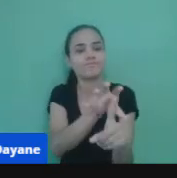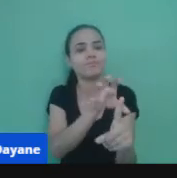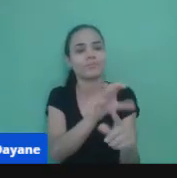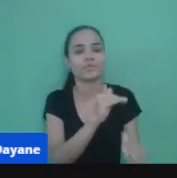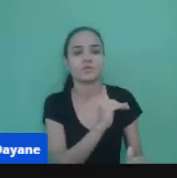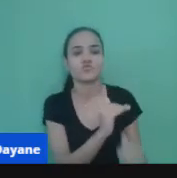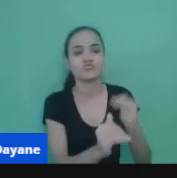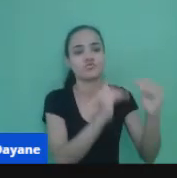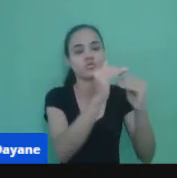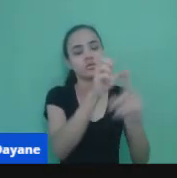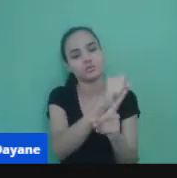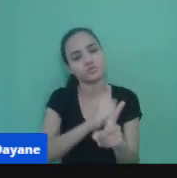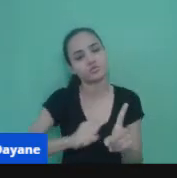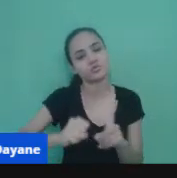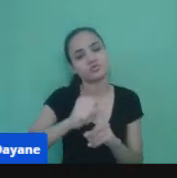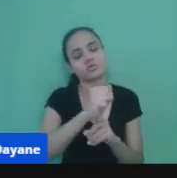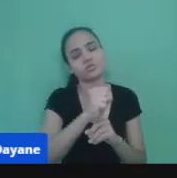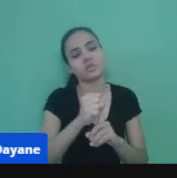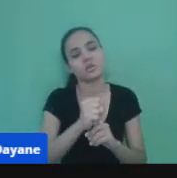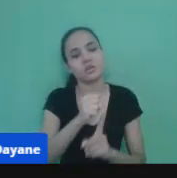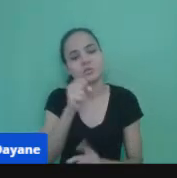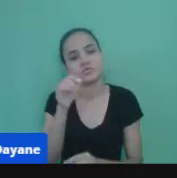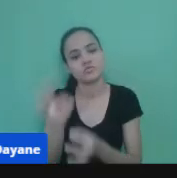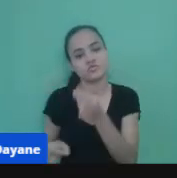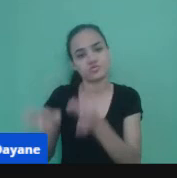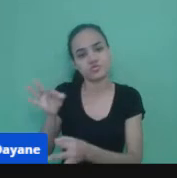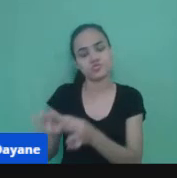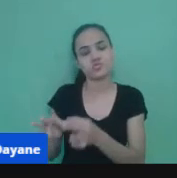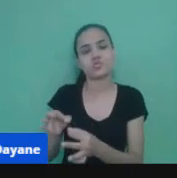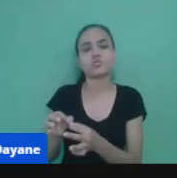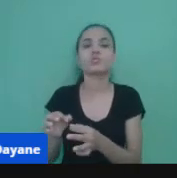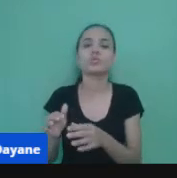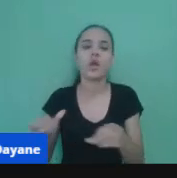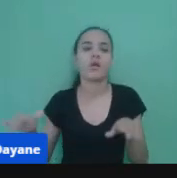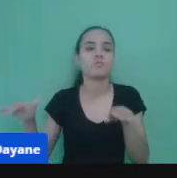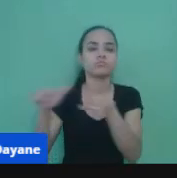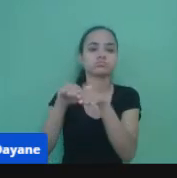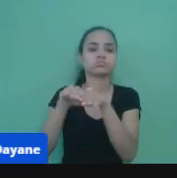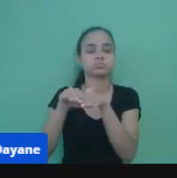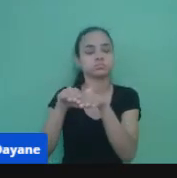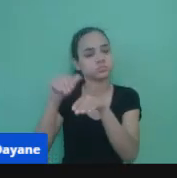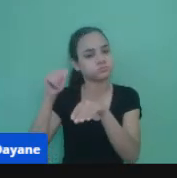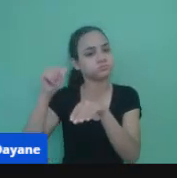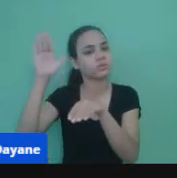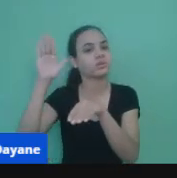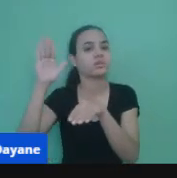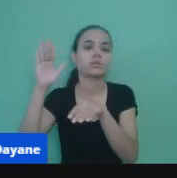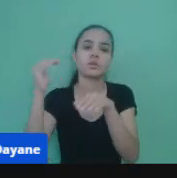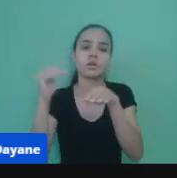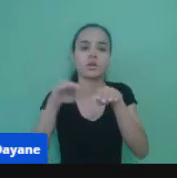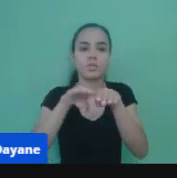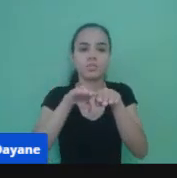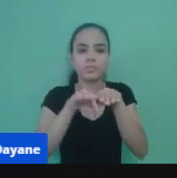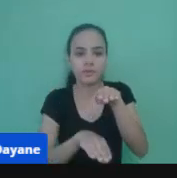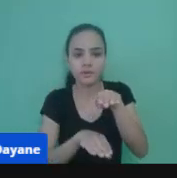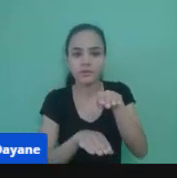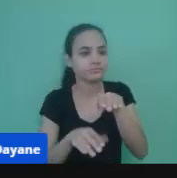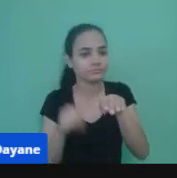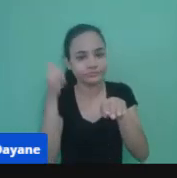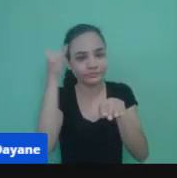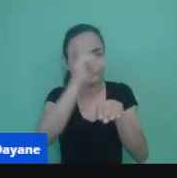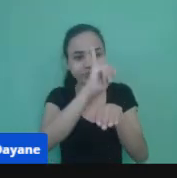uma sociedade mais justa, mais igualitária, menos desigual, mais desenvolvida do ponto de vista